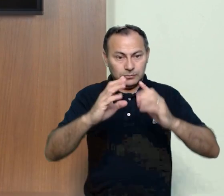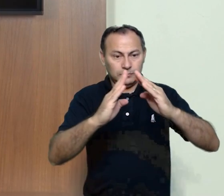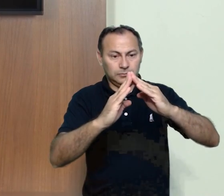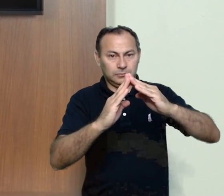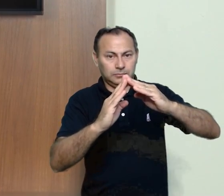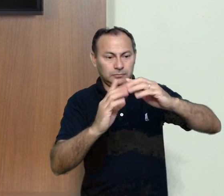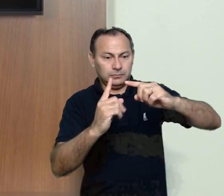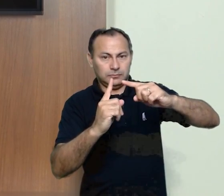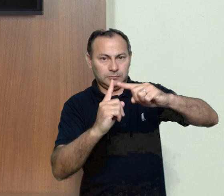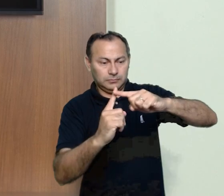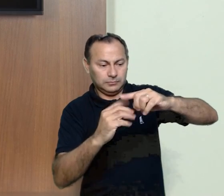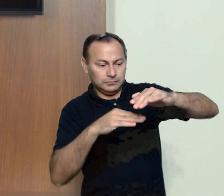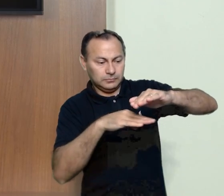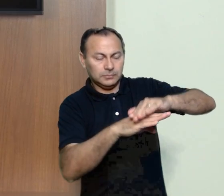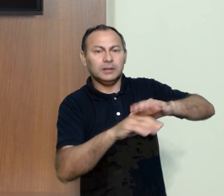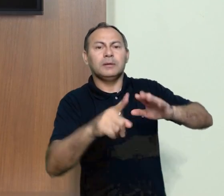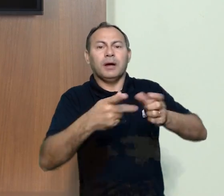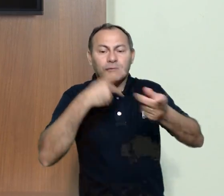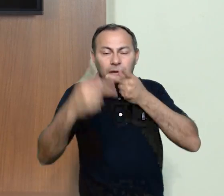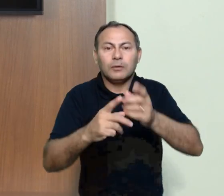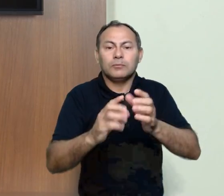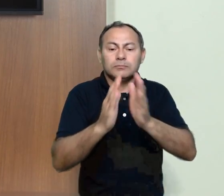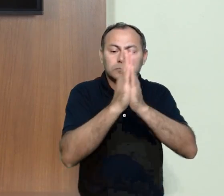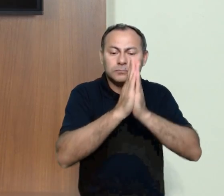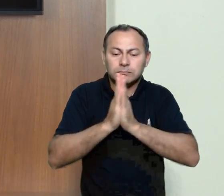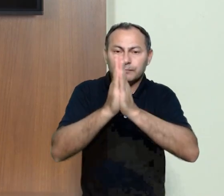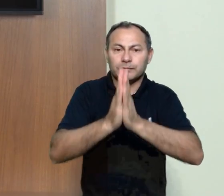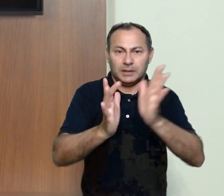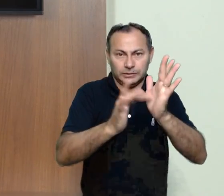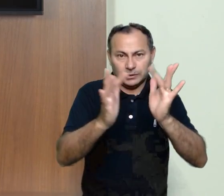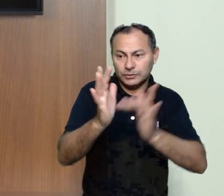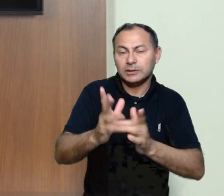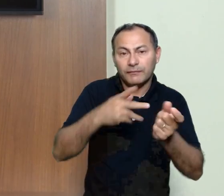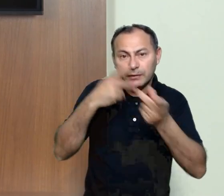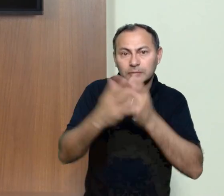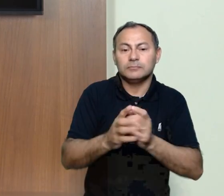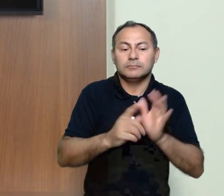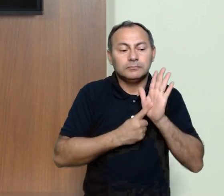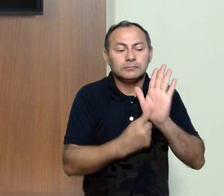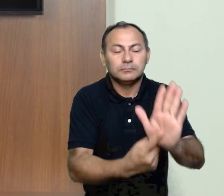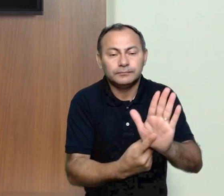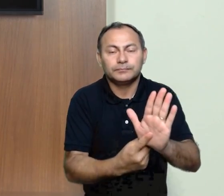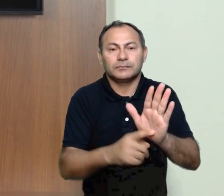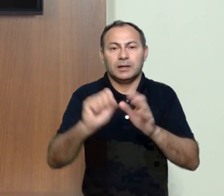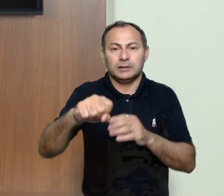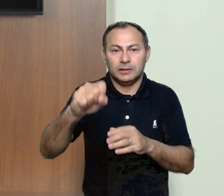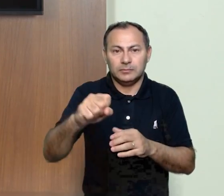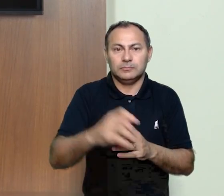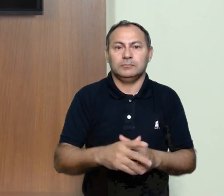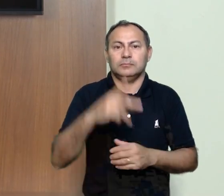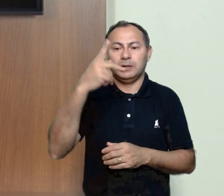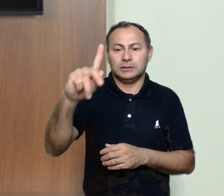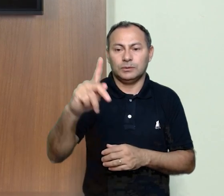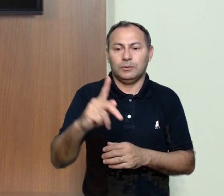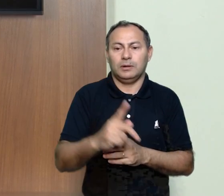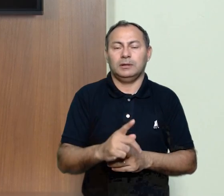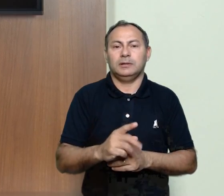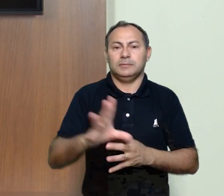Sepulcro. Depois recitou uma oração a Jesus, expressando assim a